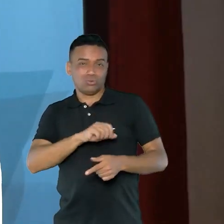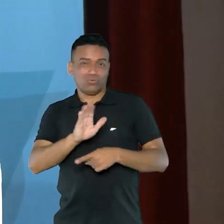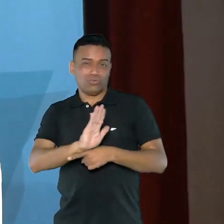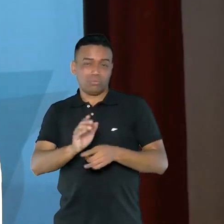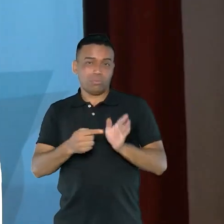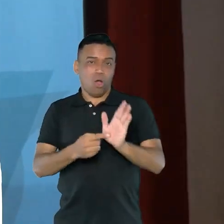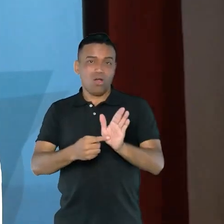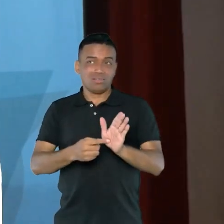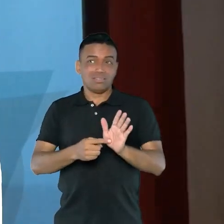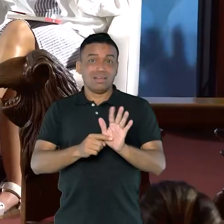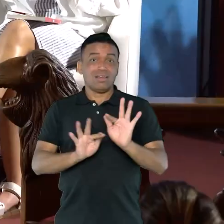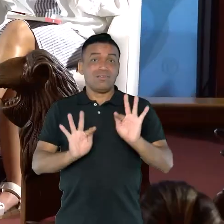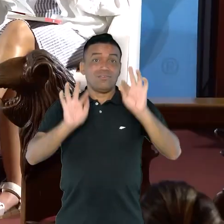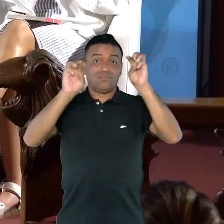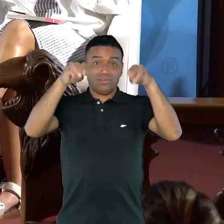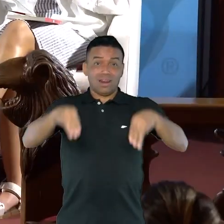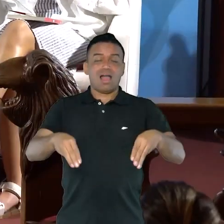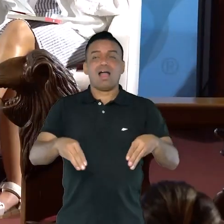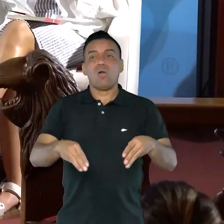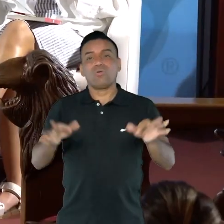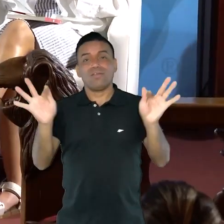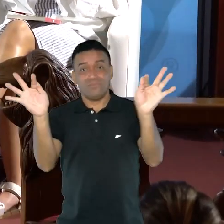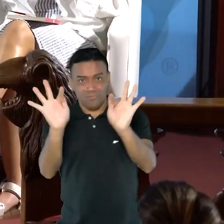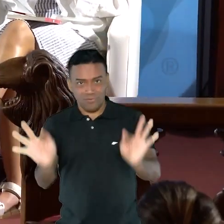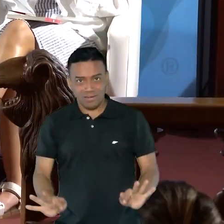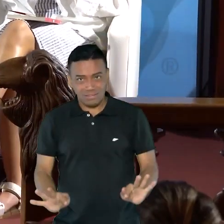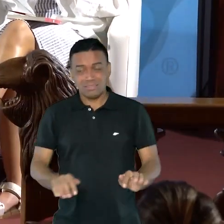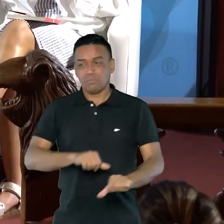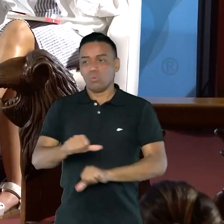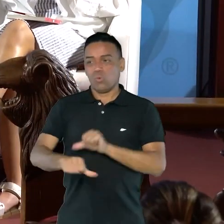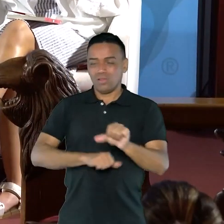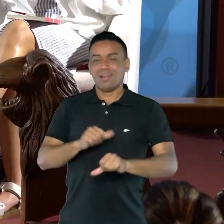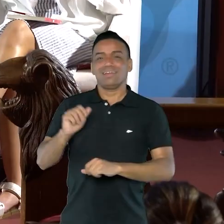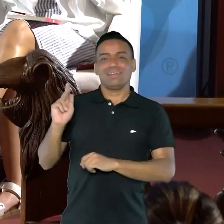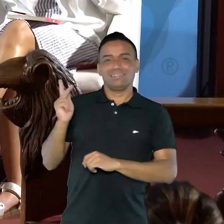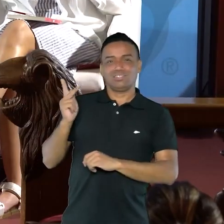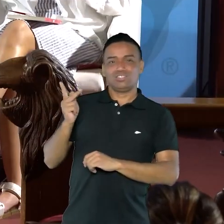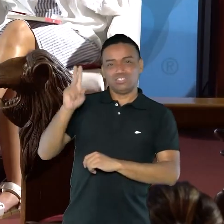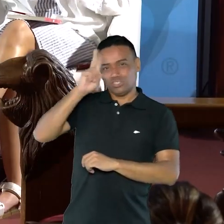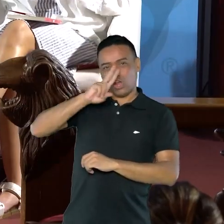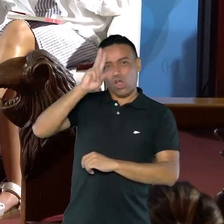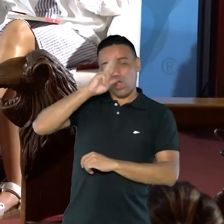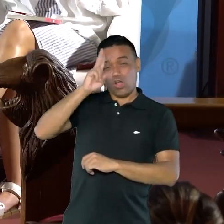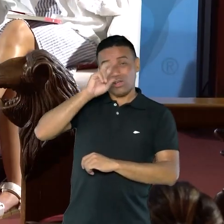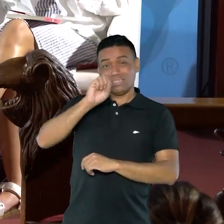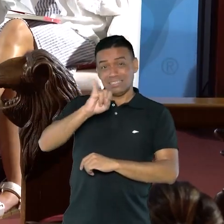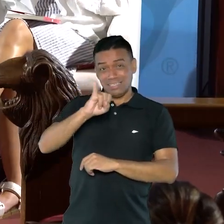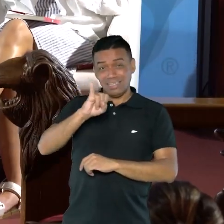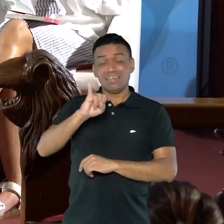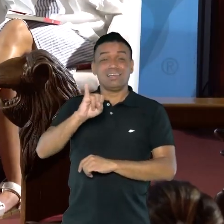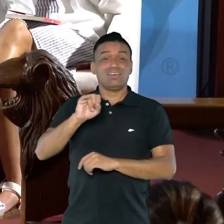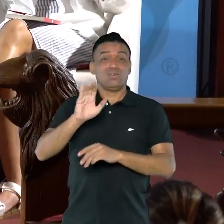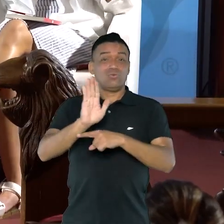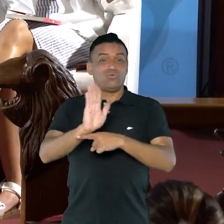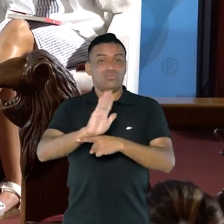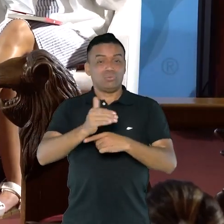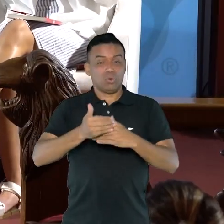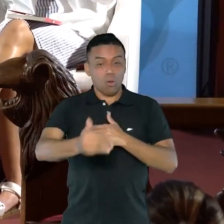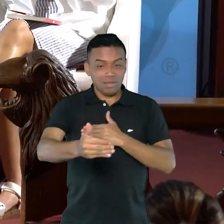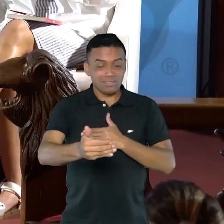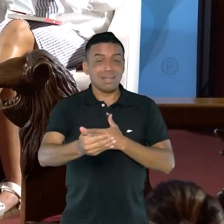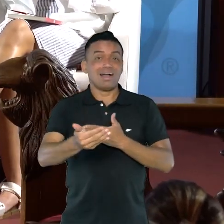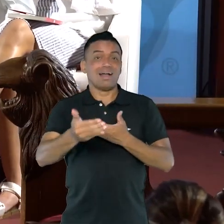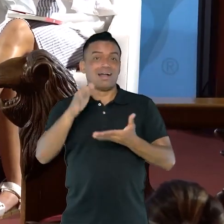um final feliz, eu acho que mudaria muito a história se o filme começasse com o casamento, ao invés